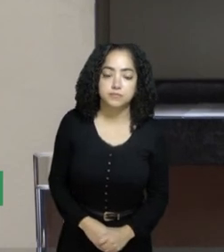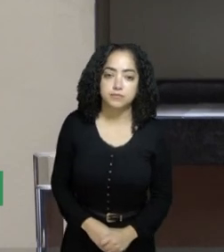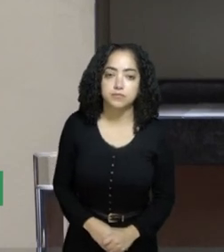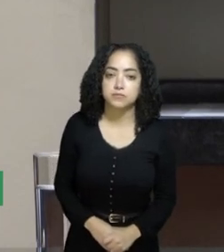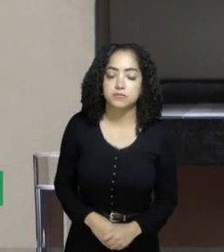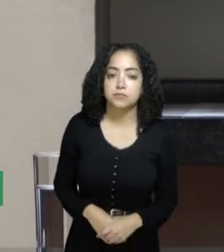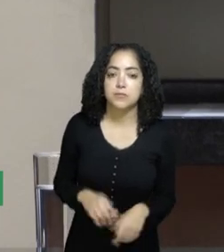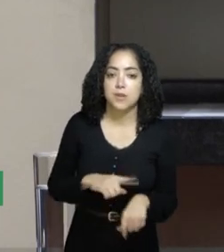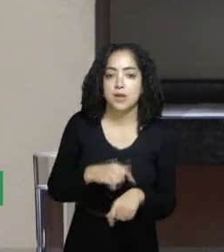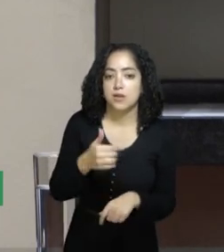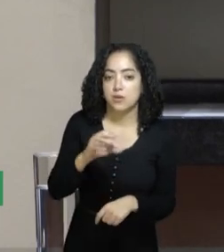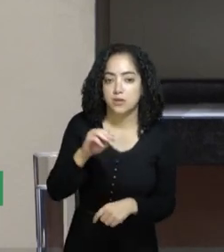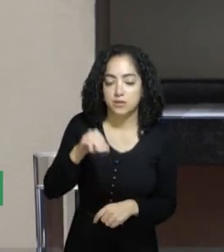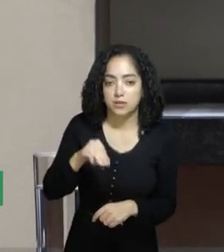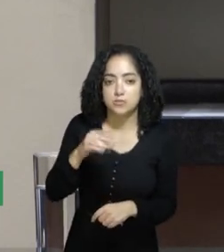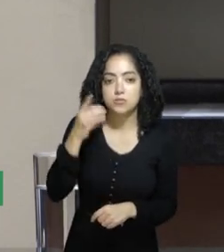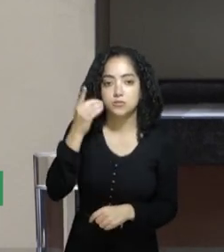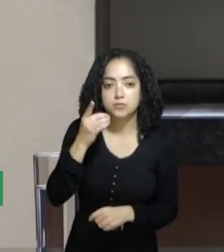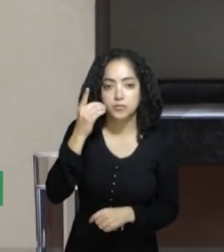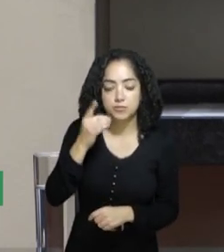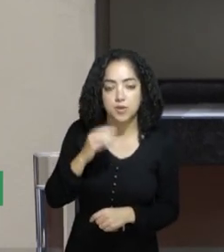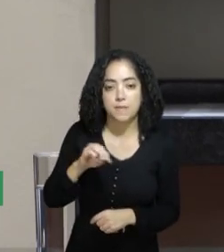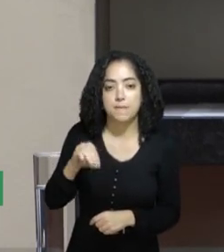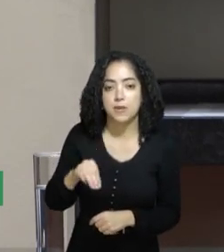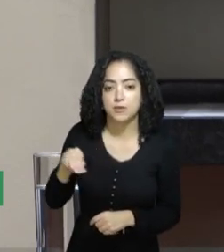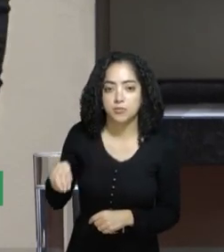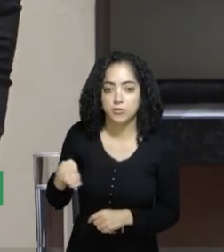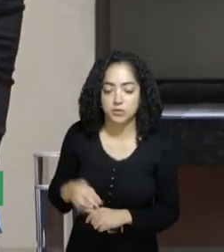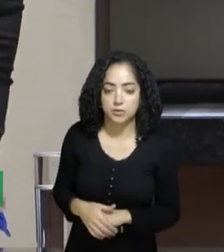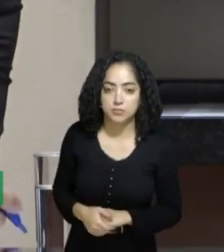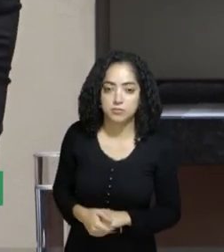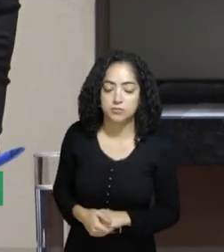pessoais, fará uso da palavra o deputado Mário Mota.